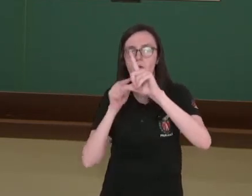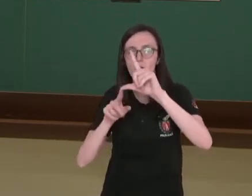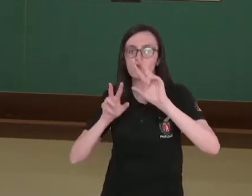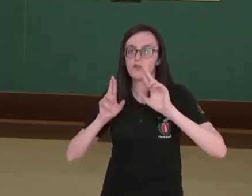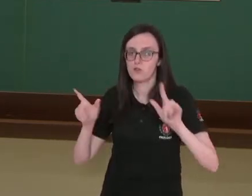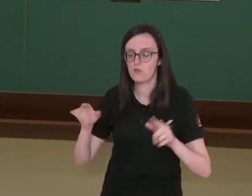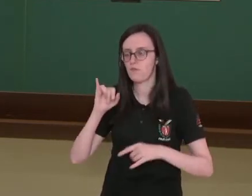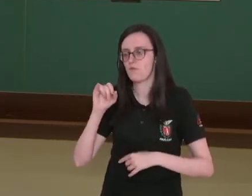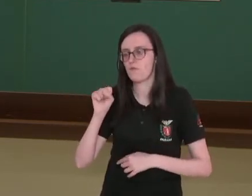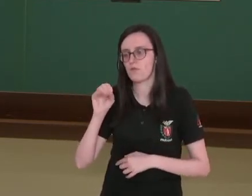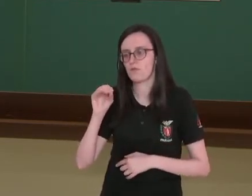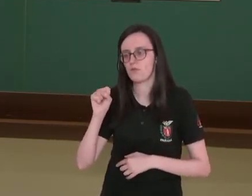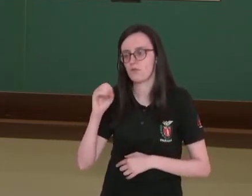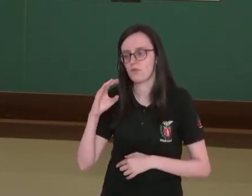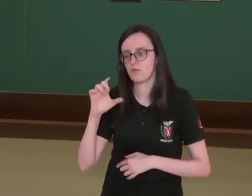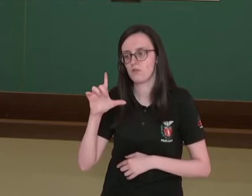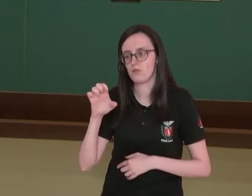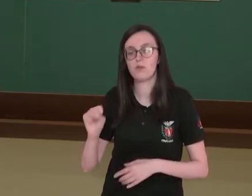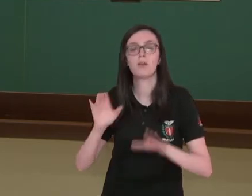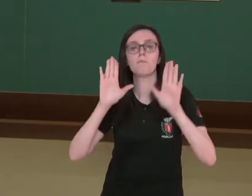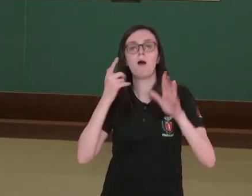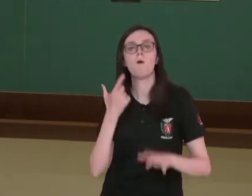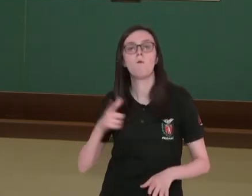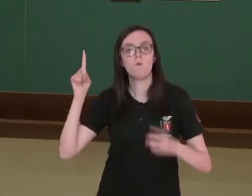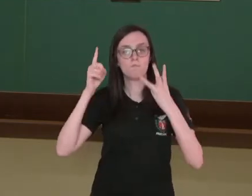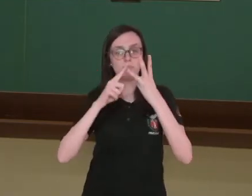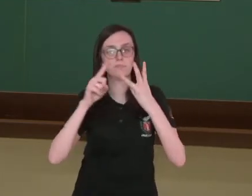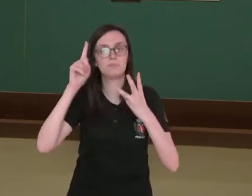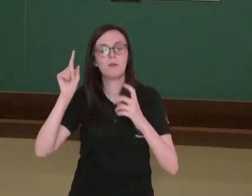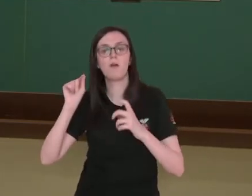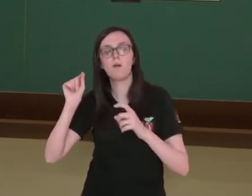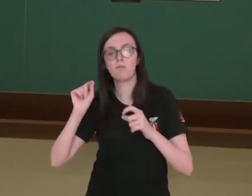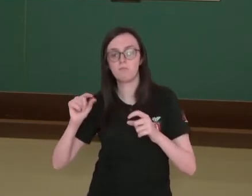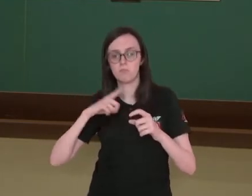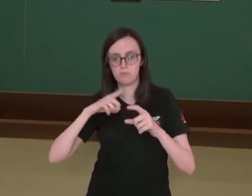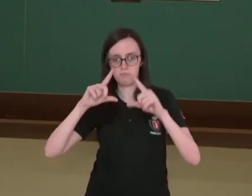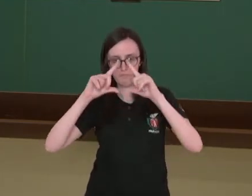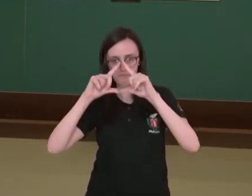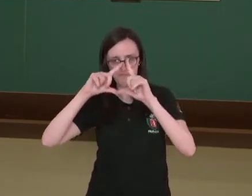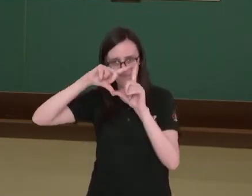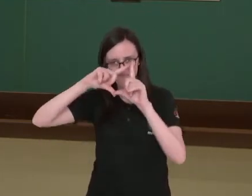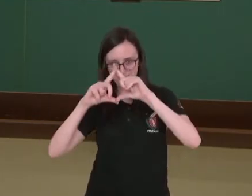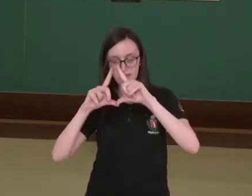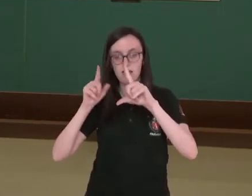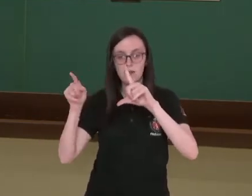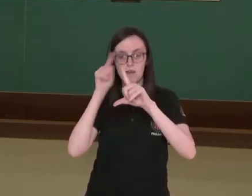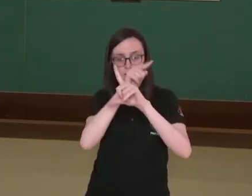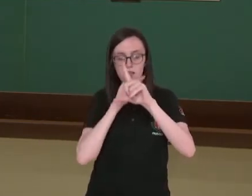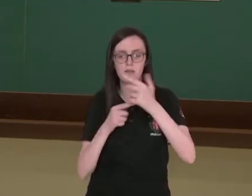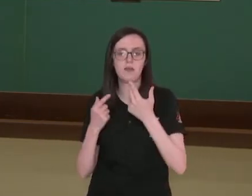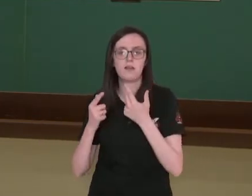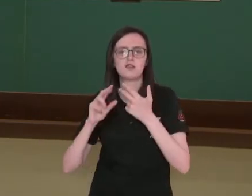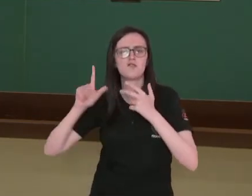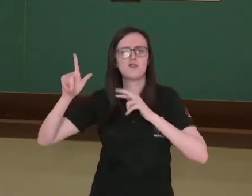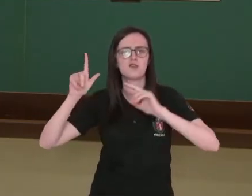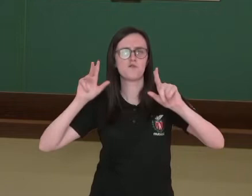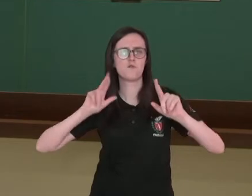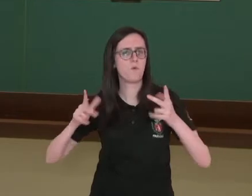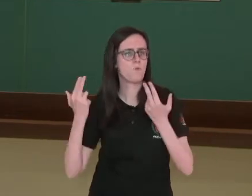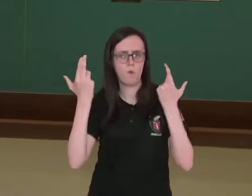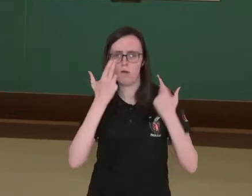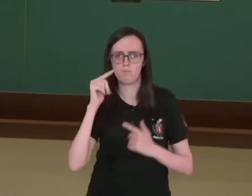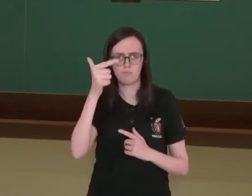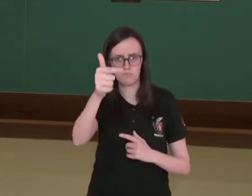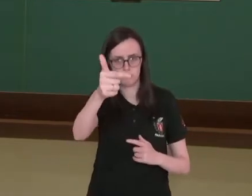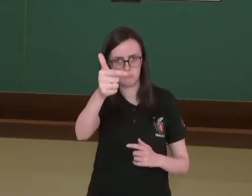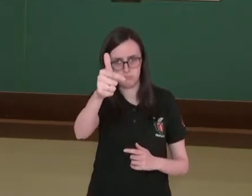o isósceles. Mas tem aquele caso em que todos os ladinhos do triângulo podem sim ter medidas diferentes, tá? Então,